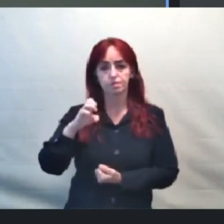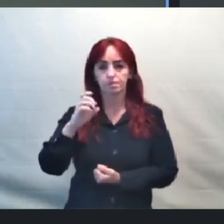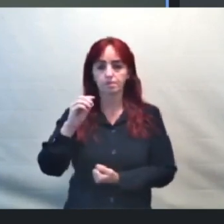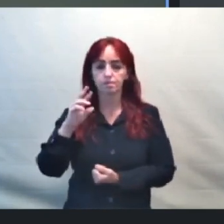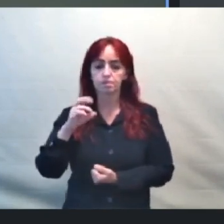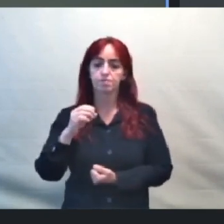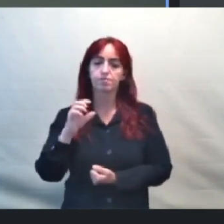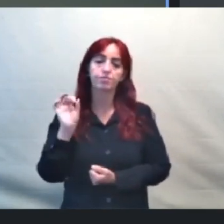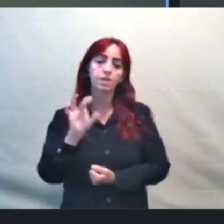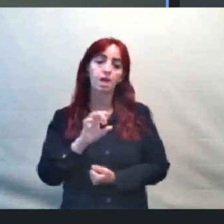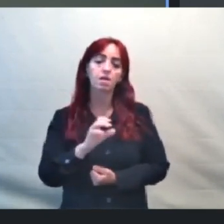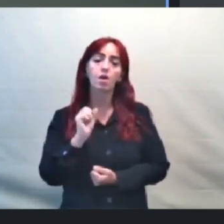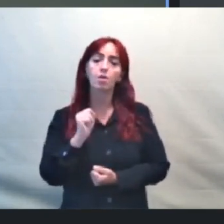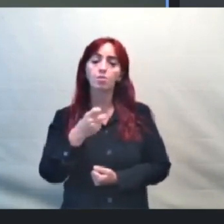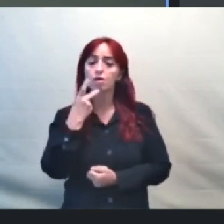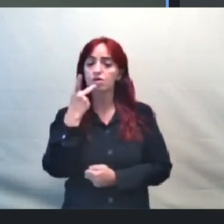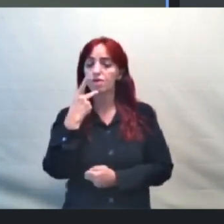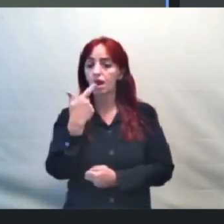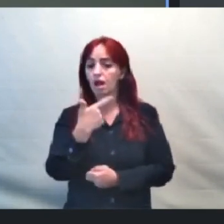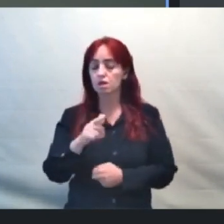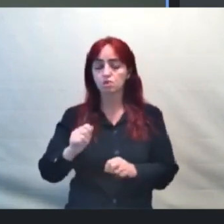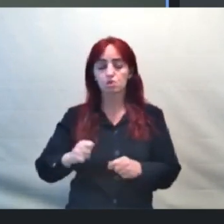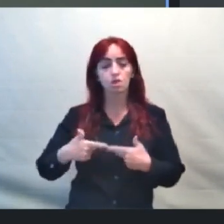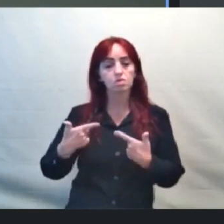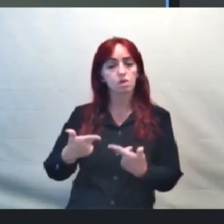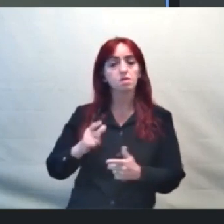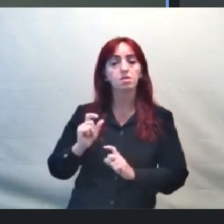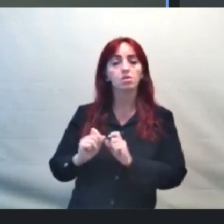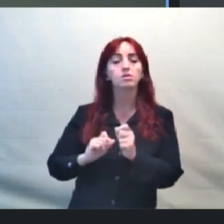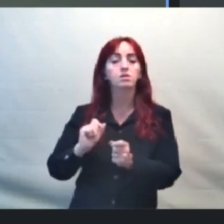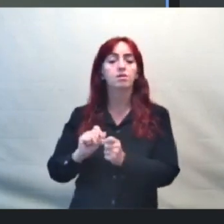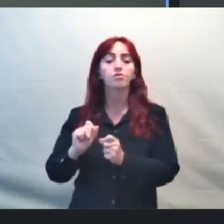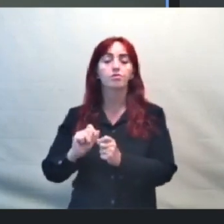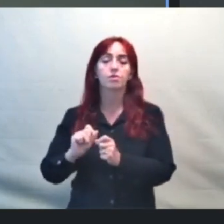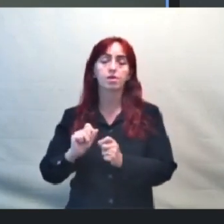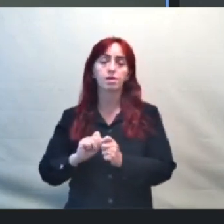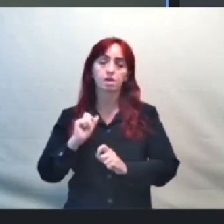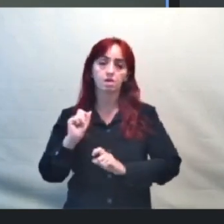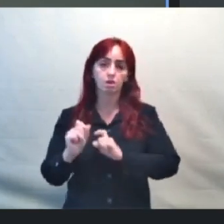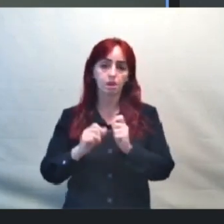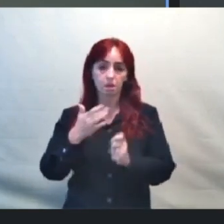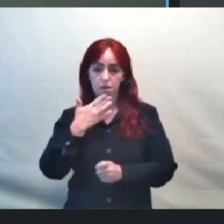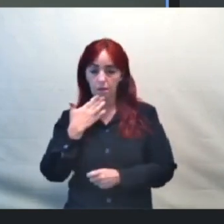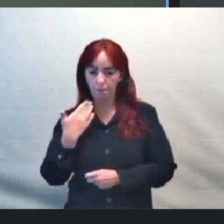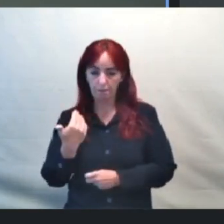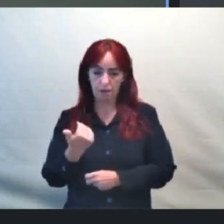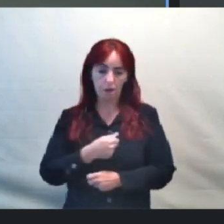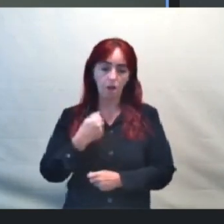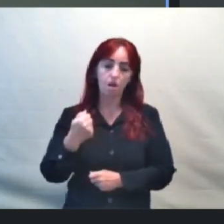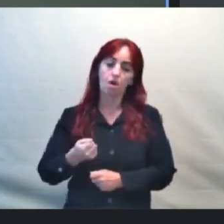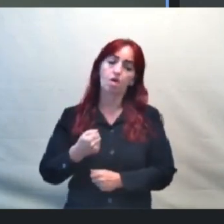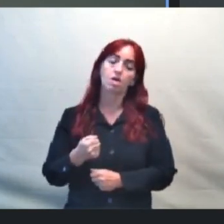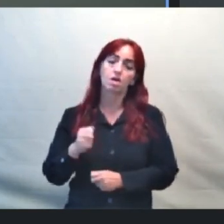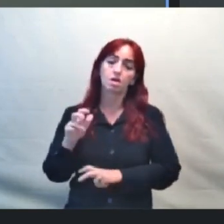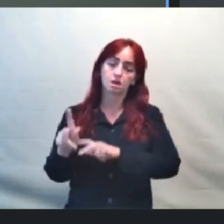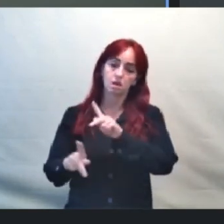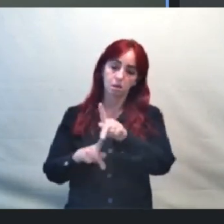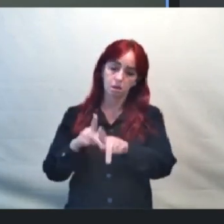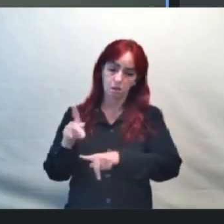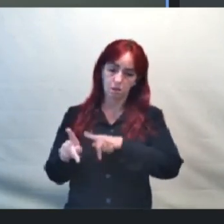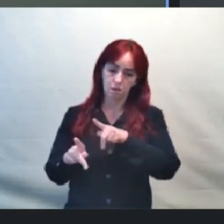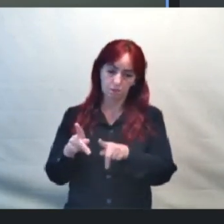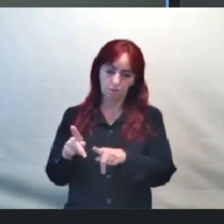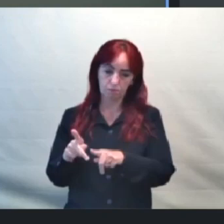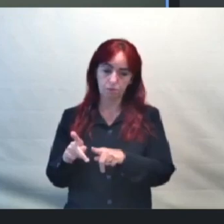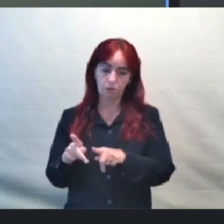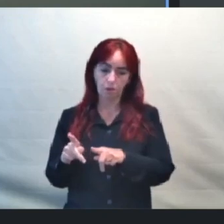da sua atuação e do que tem feito para poder melhorar a situação dessa população que